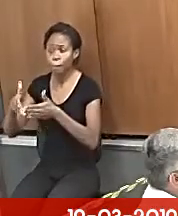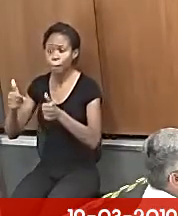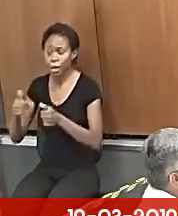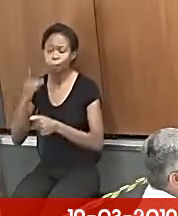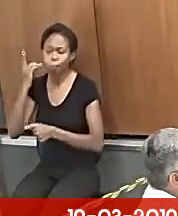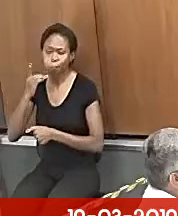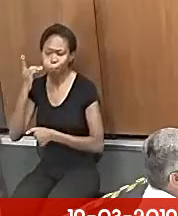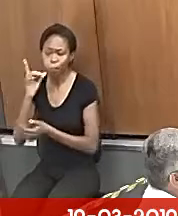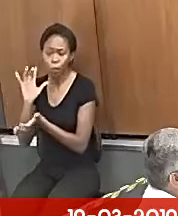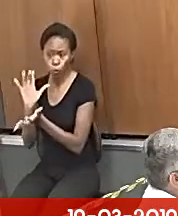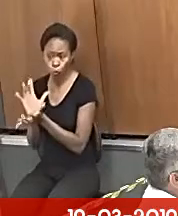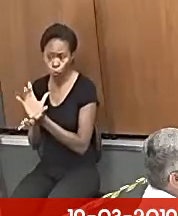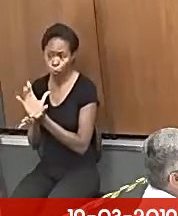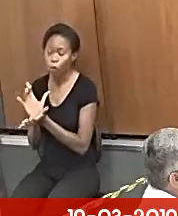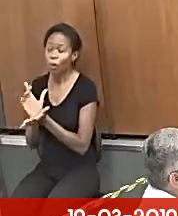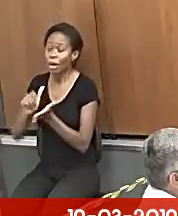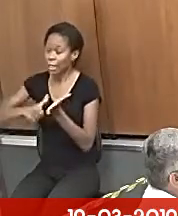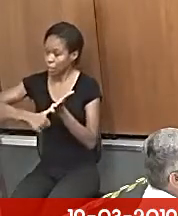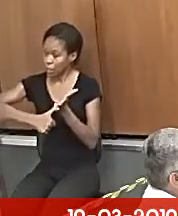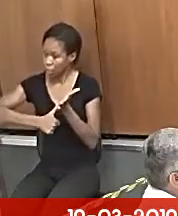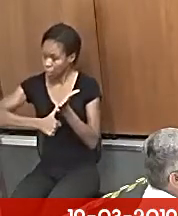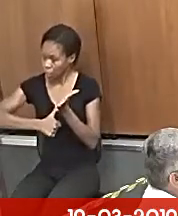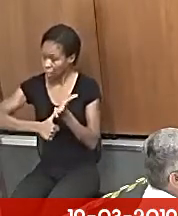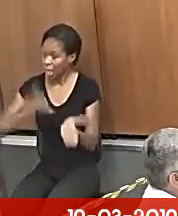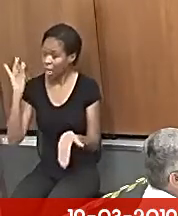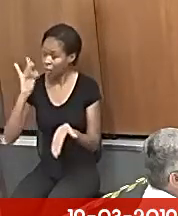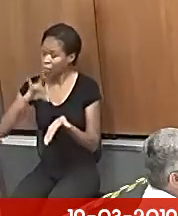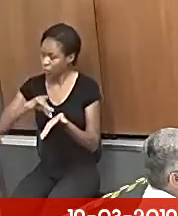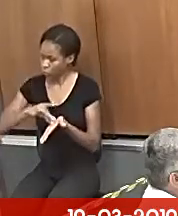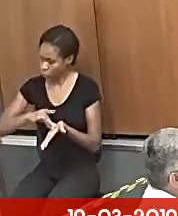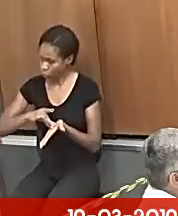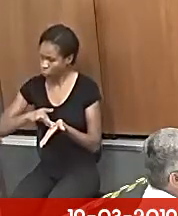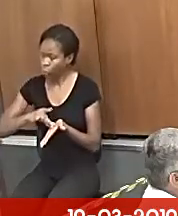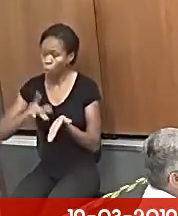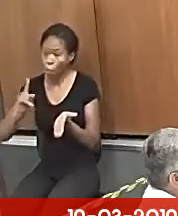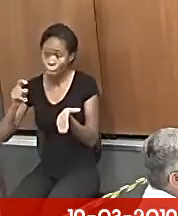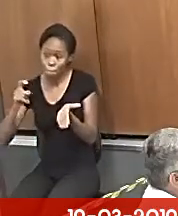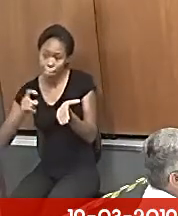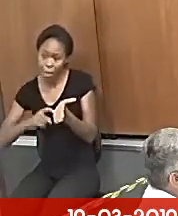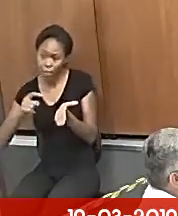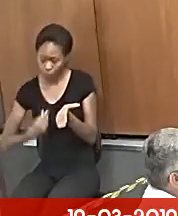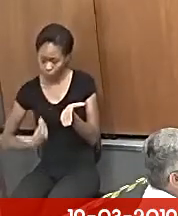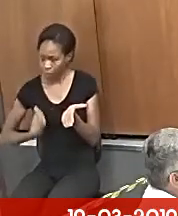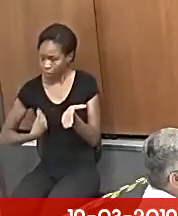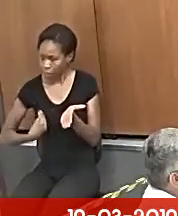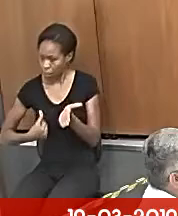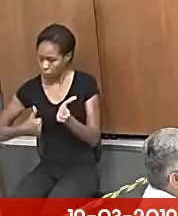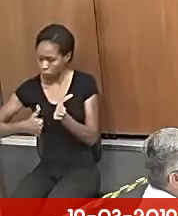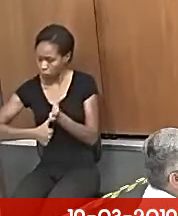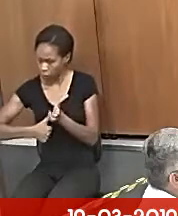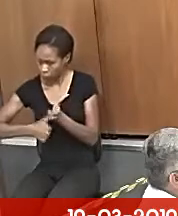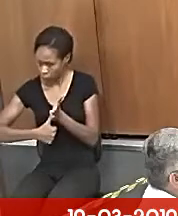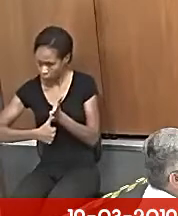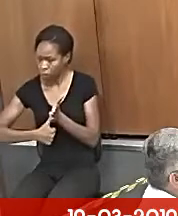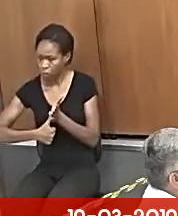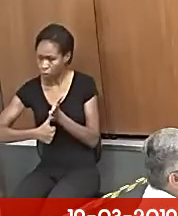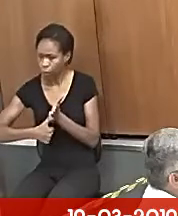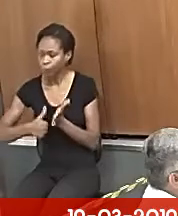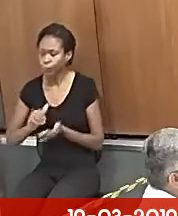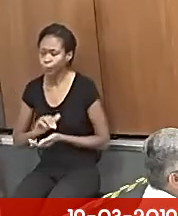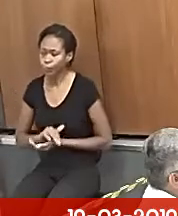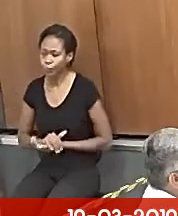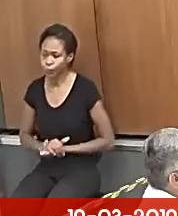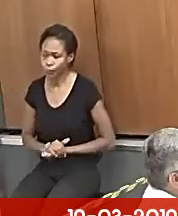deputados faz um registro biométrico no terminal para tanto a pé como registrar presença posicionar digital no leitor